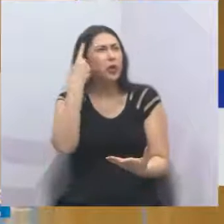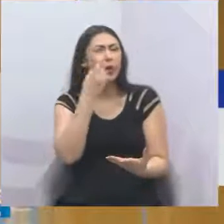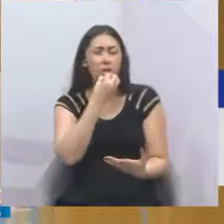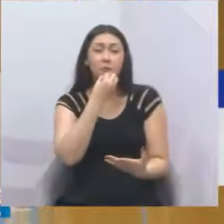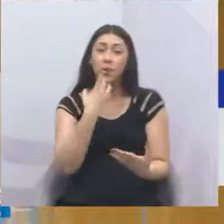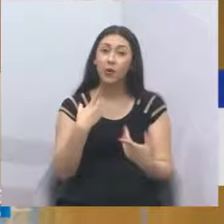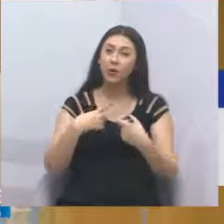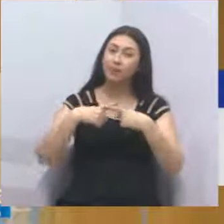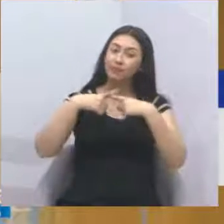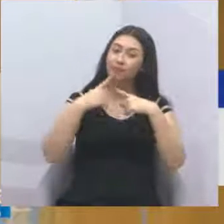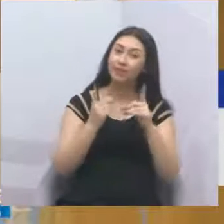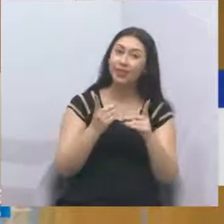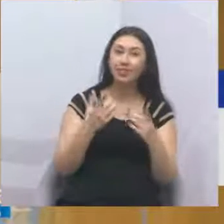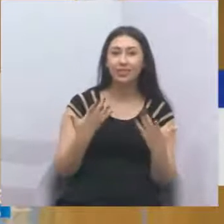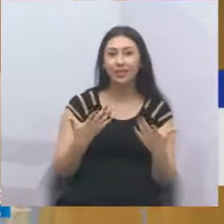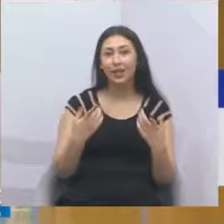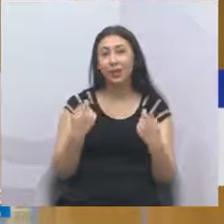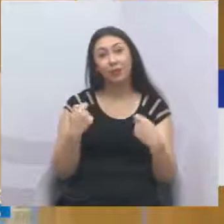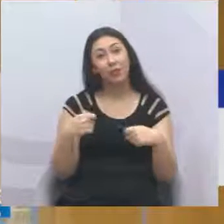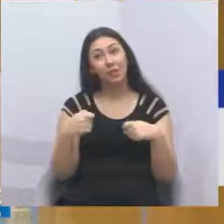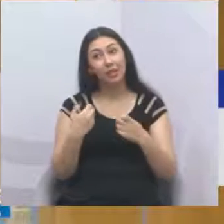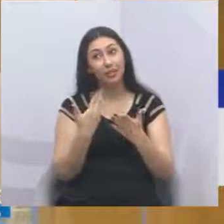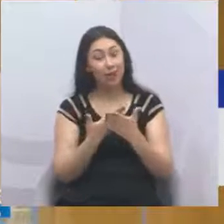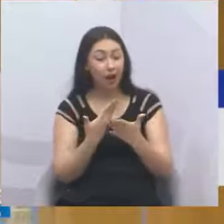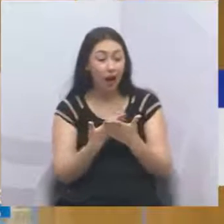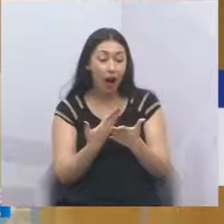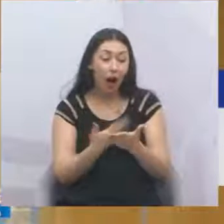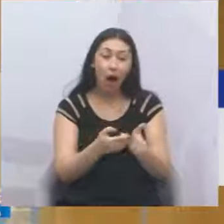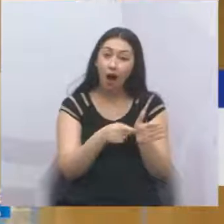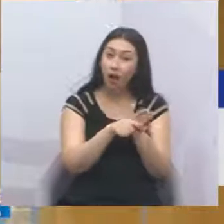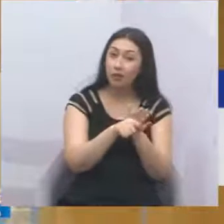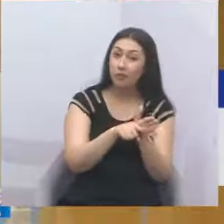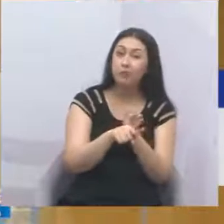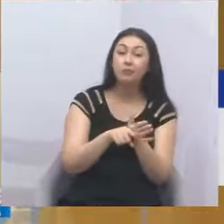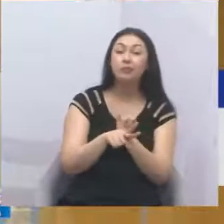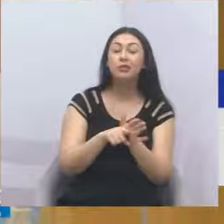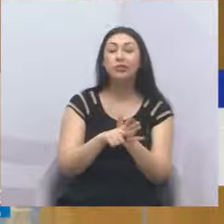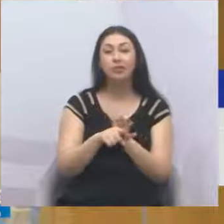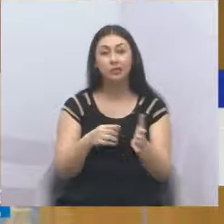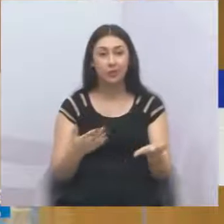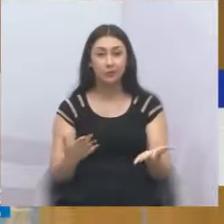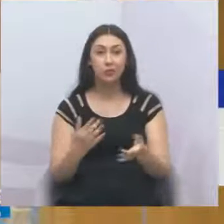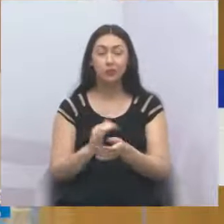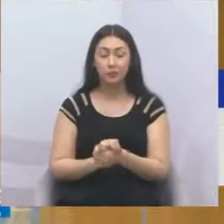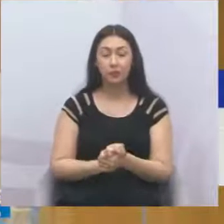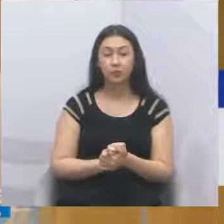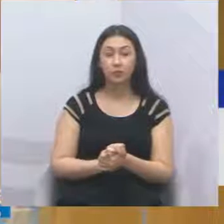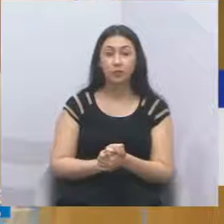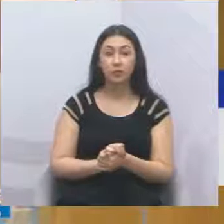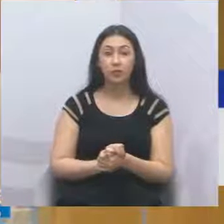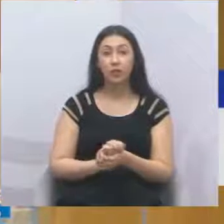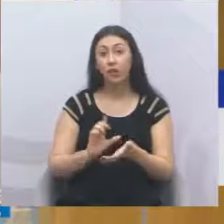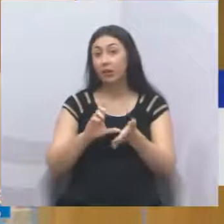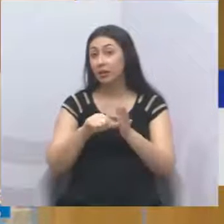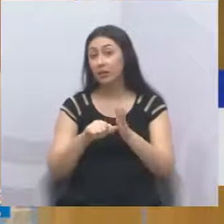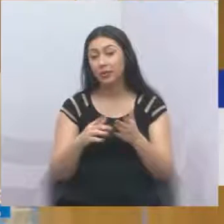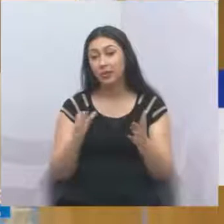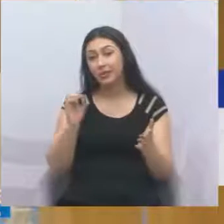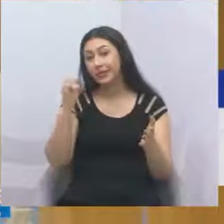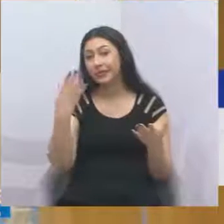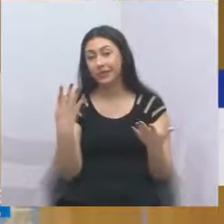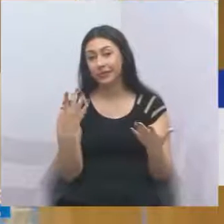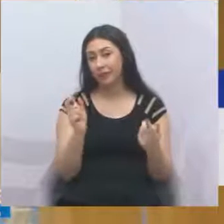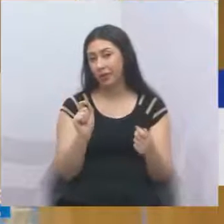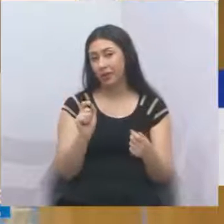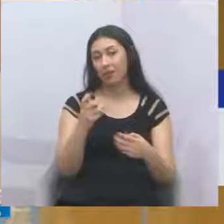obviamente, mas sem mensurar o que aquilo ocasionaria à nossa população. E acaba